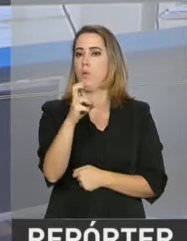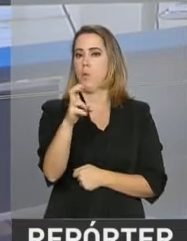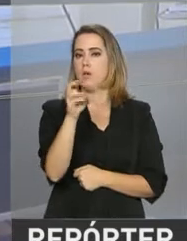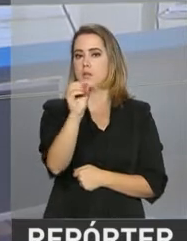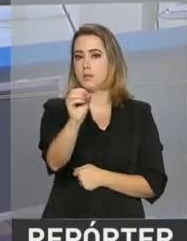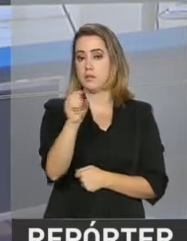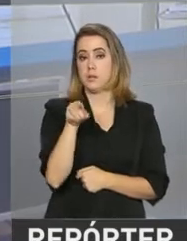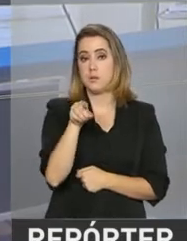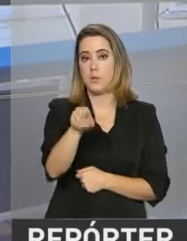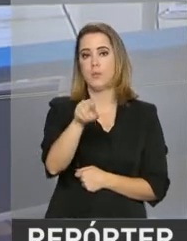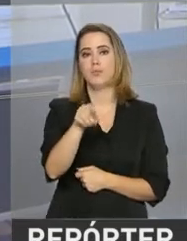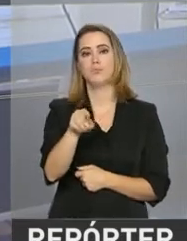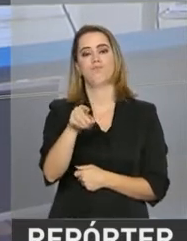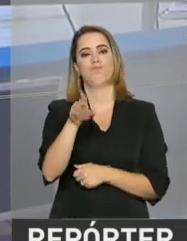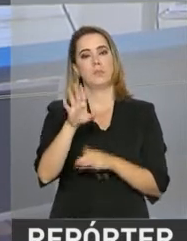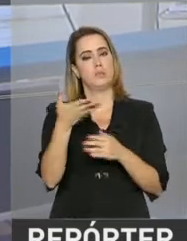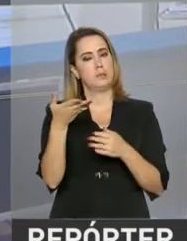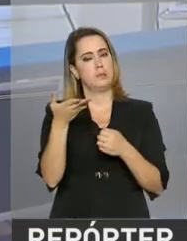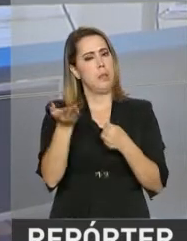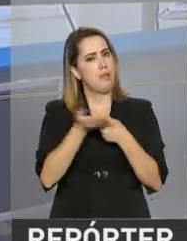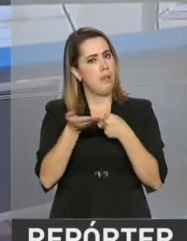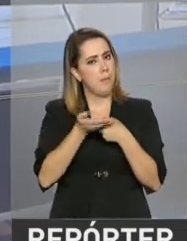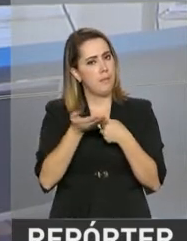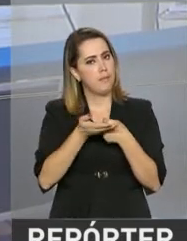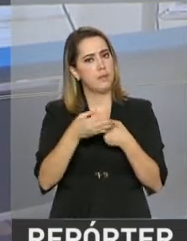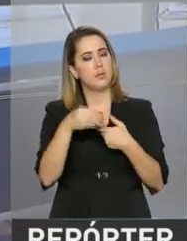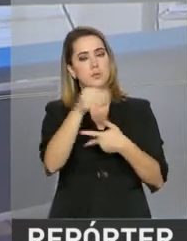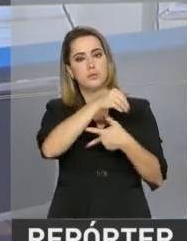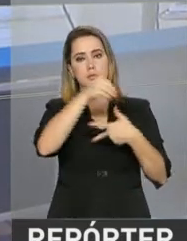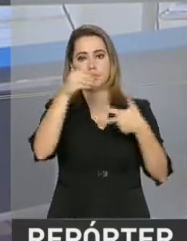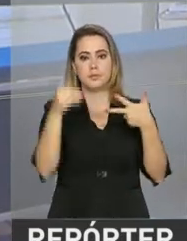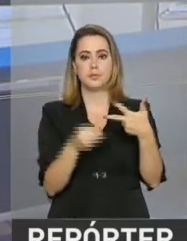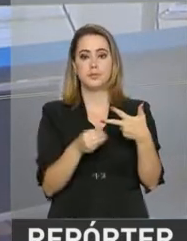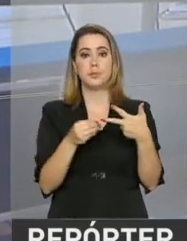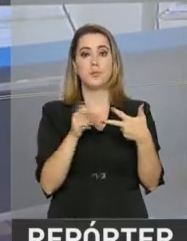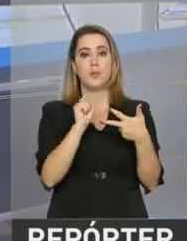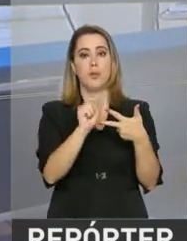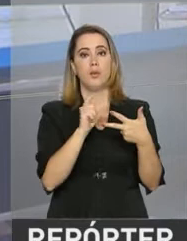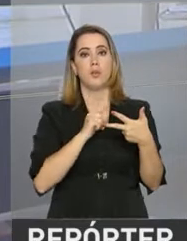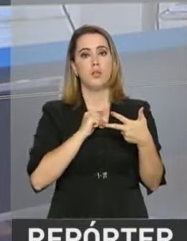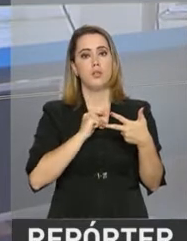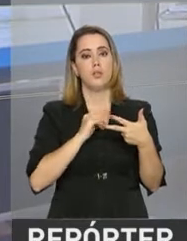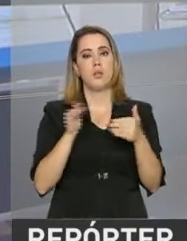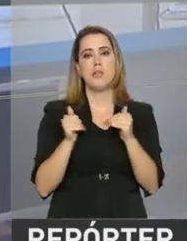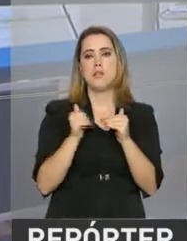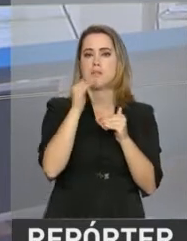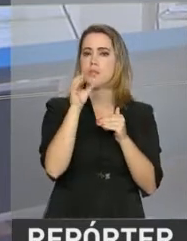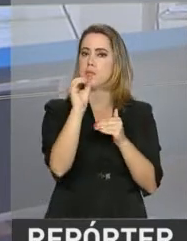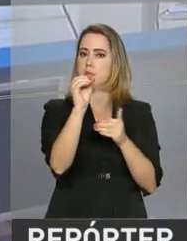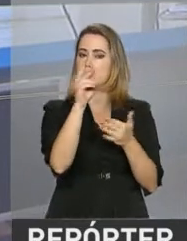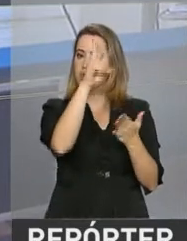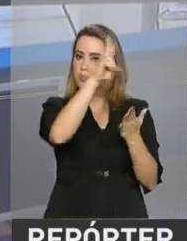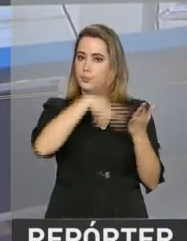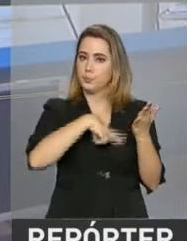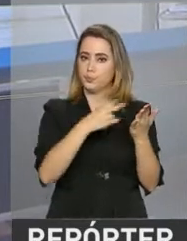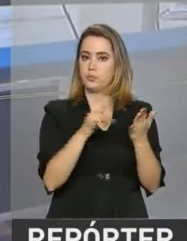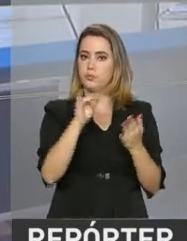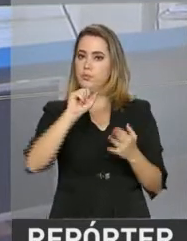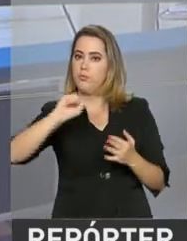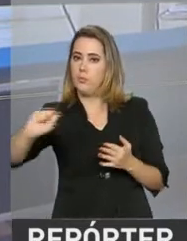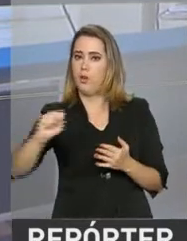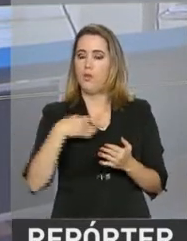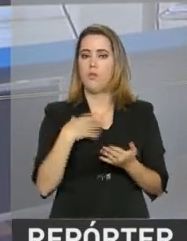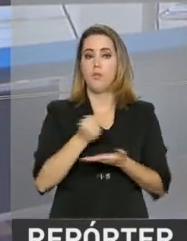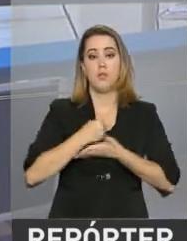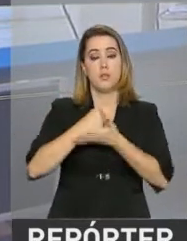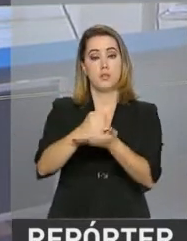450 pontos na média das provas do Exame Nacional do Ensino Médio, o Enem, e acima de zero na redação. O FIES